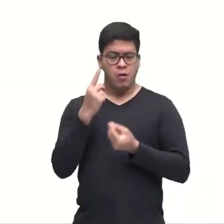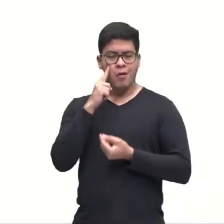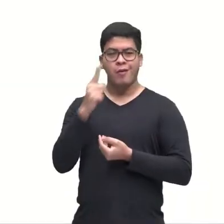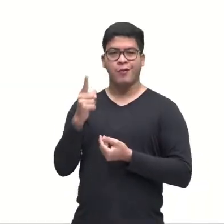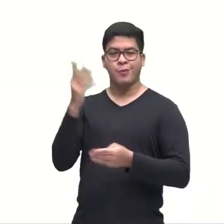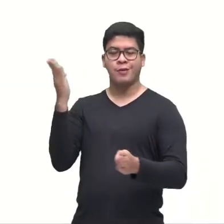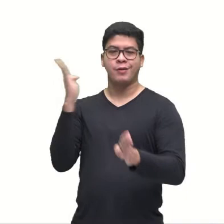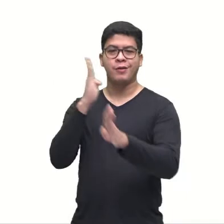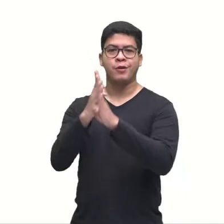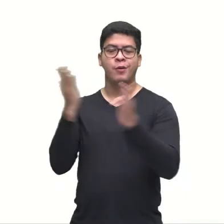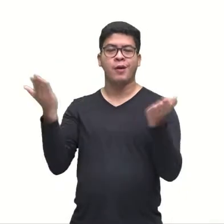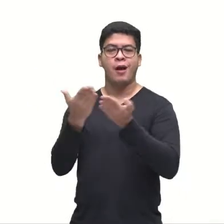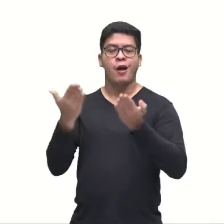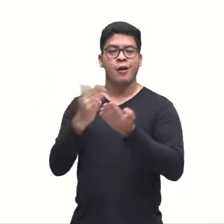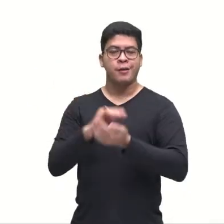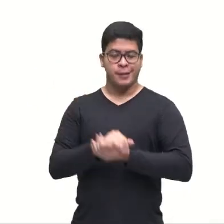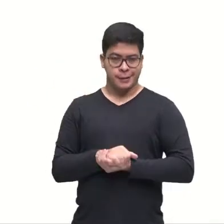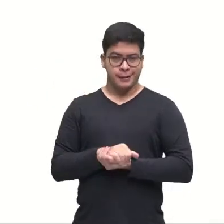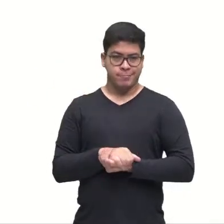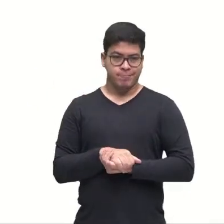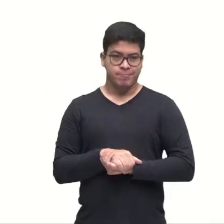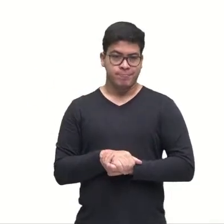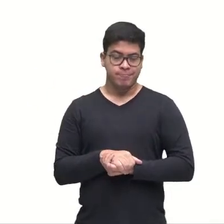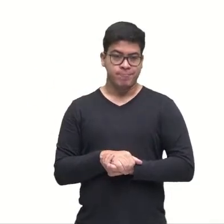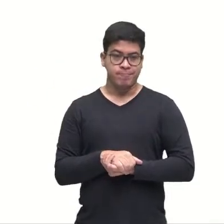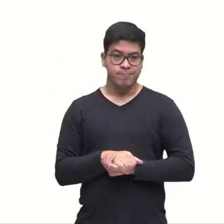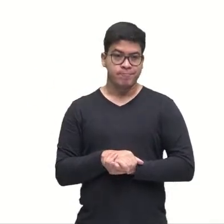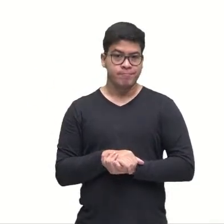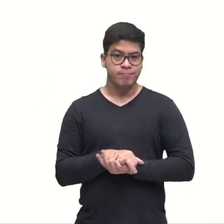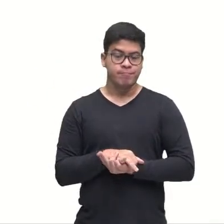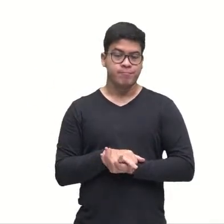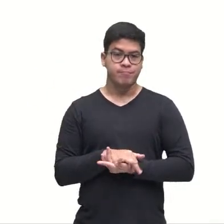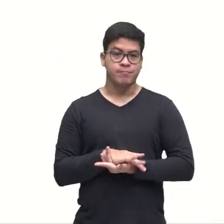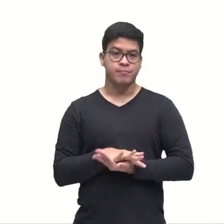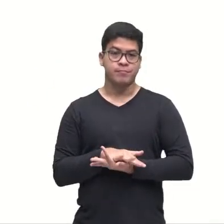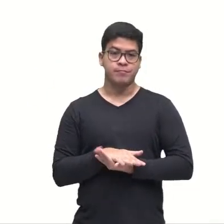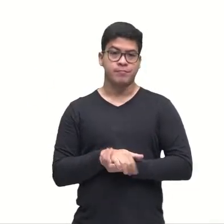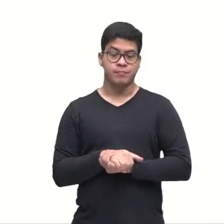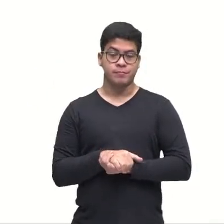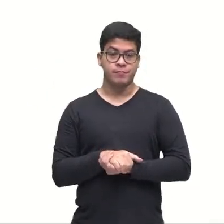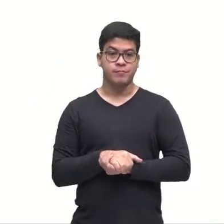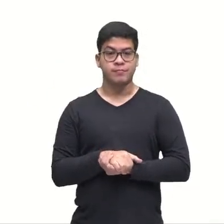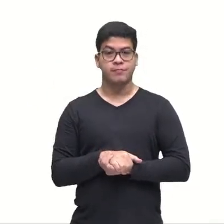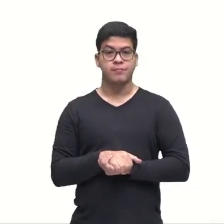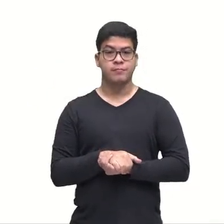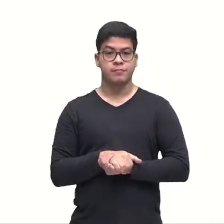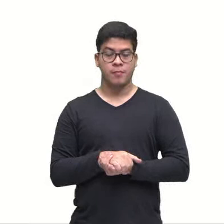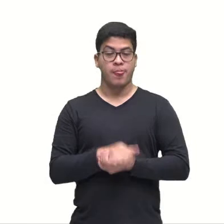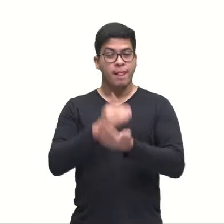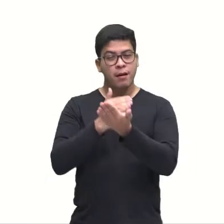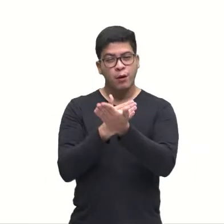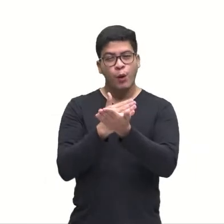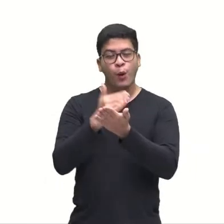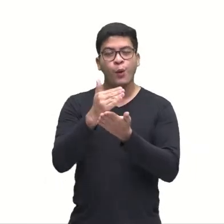os divisores naturais do número 20? Pessoal, nós vamos começar